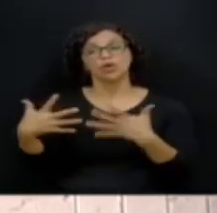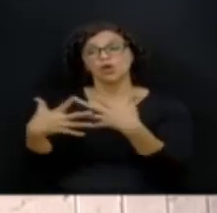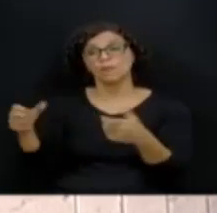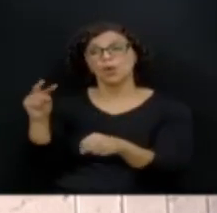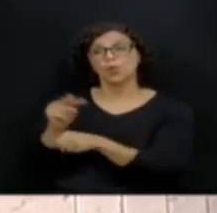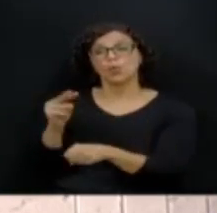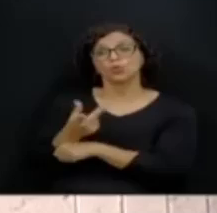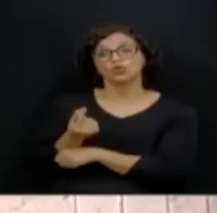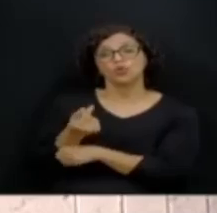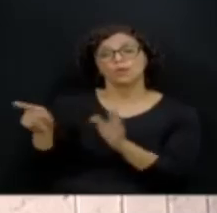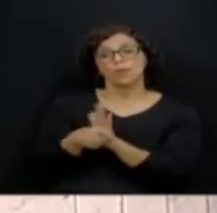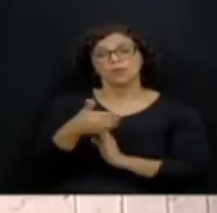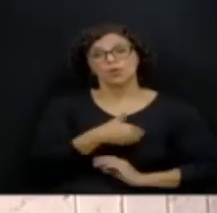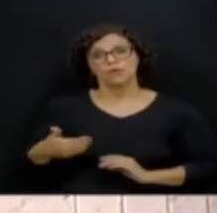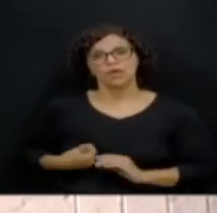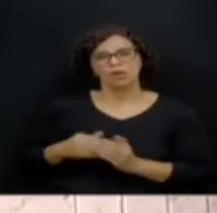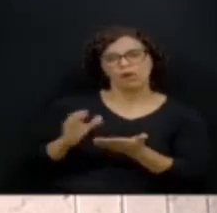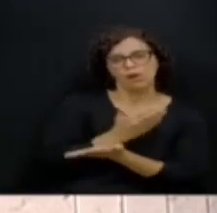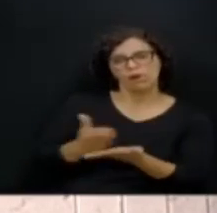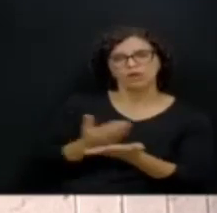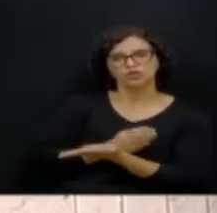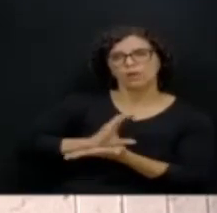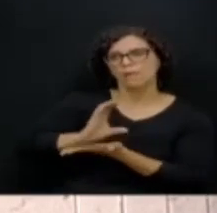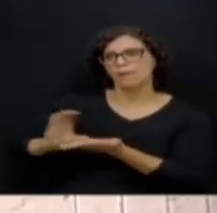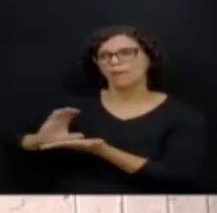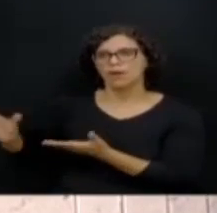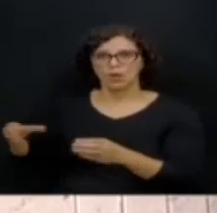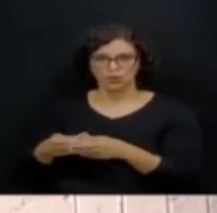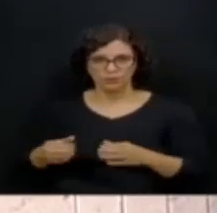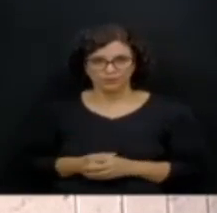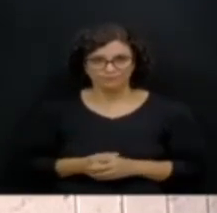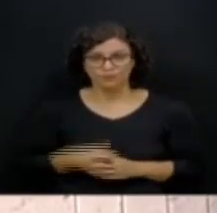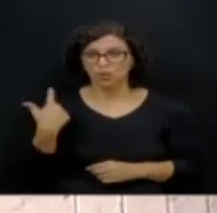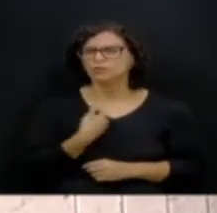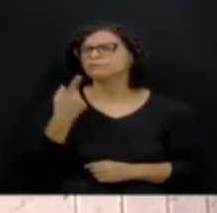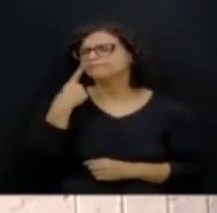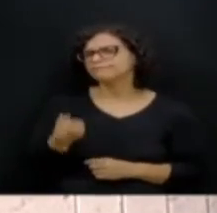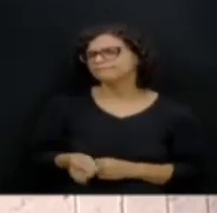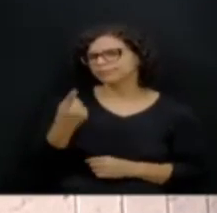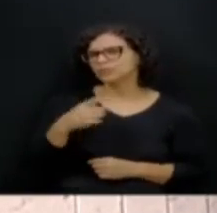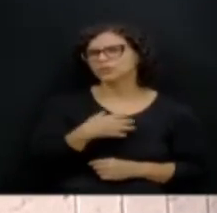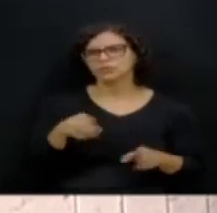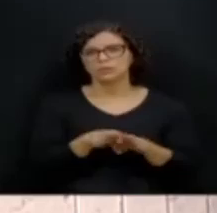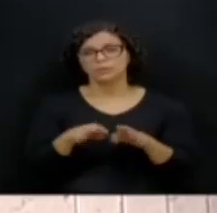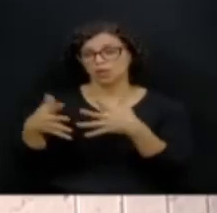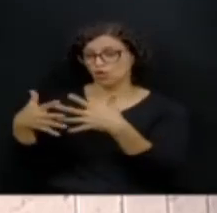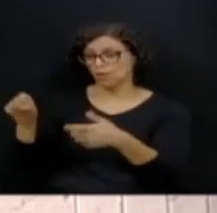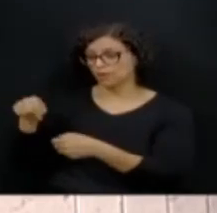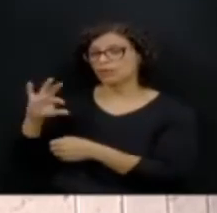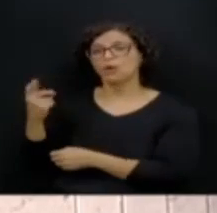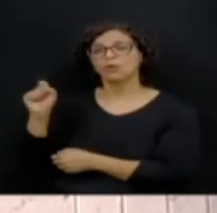está cuidando do dinheiro público, ou repartindo esse dinheiro público. É notório o que está acontecendo na